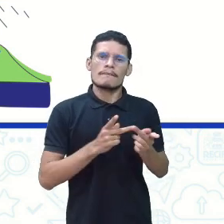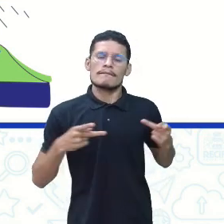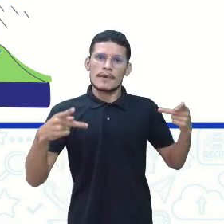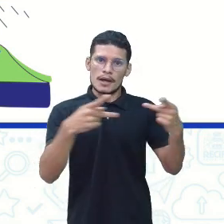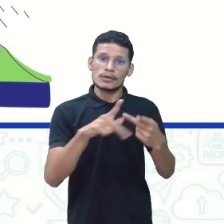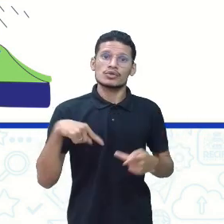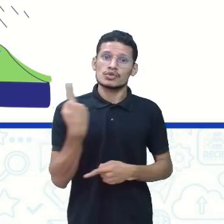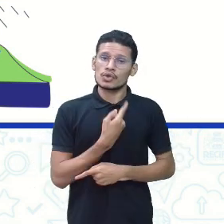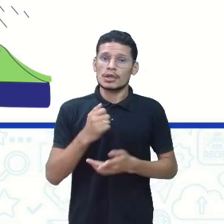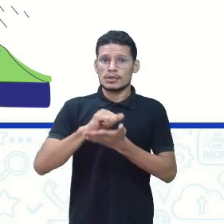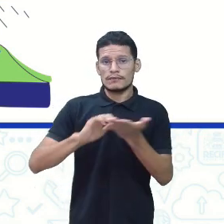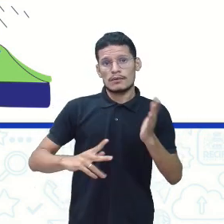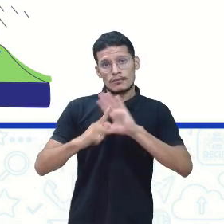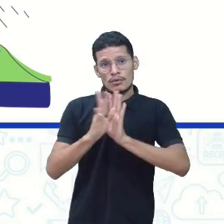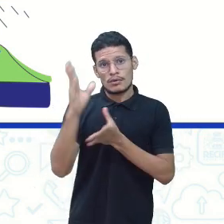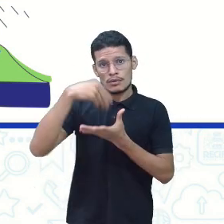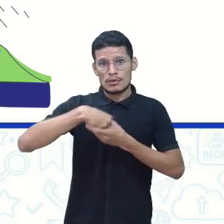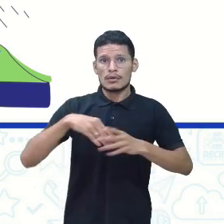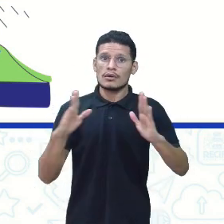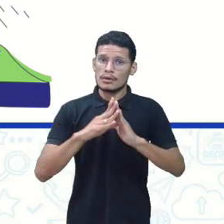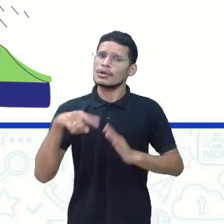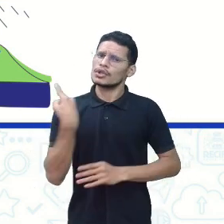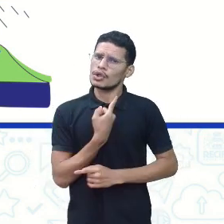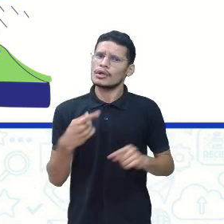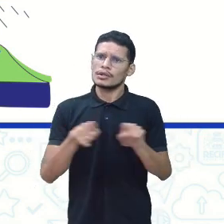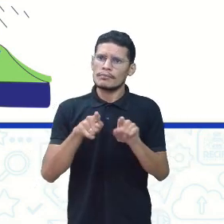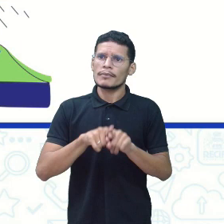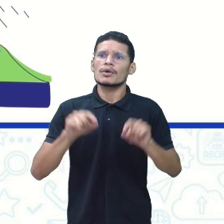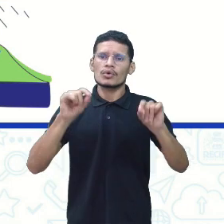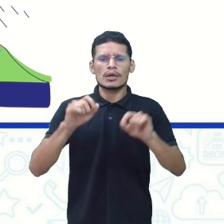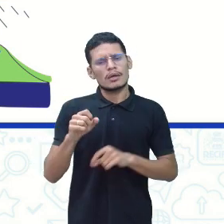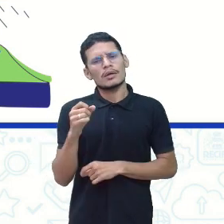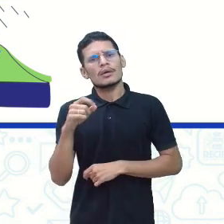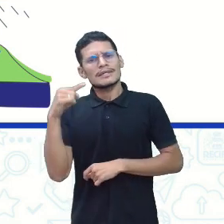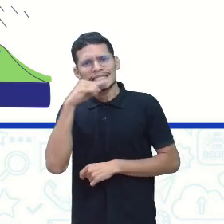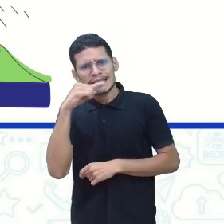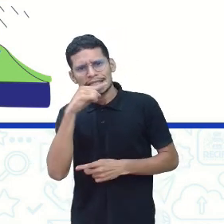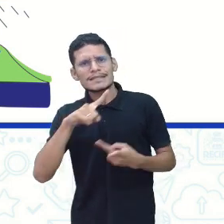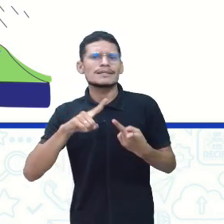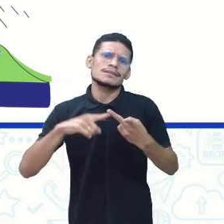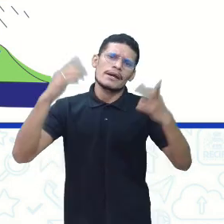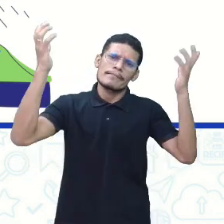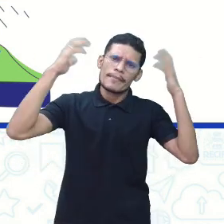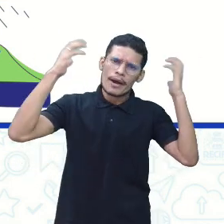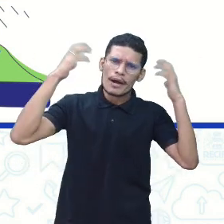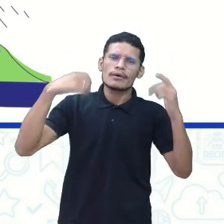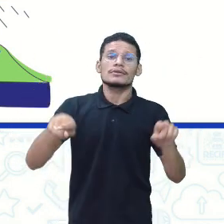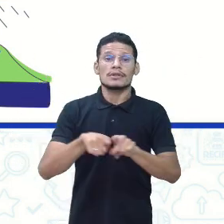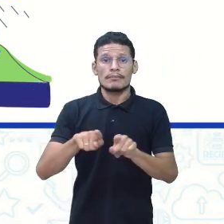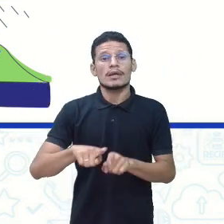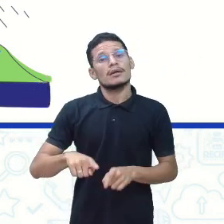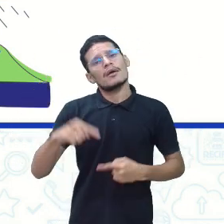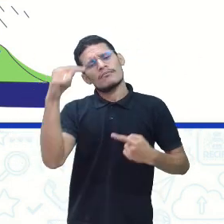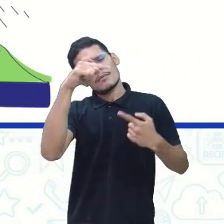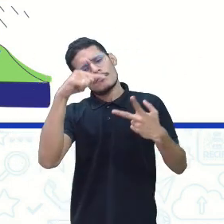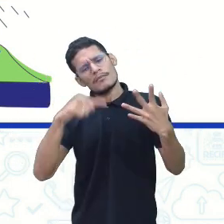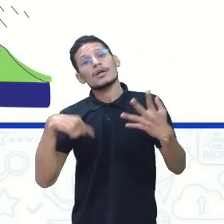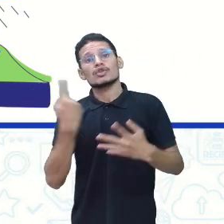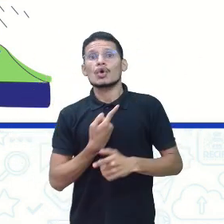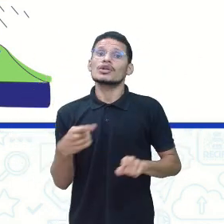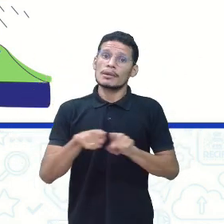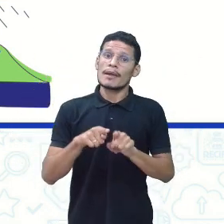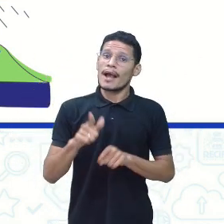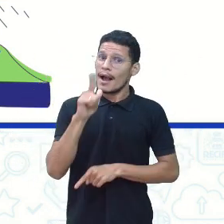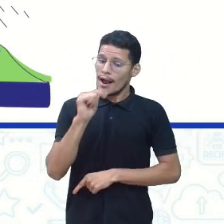Nós precisamos de água no nosso dia a dia para tomar banho, escovar os dentes, uma série de coisas e também para tomarmos a água,